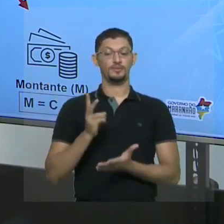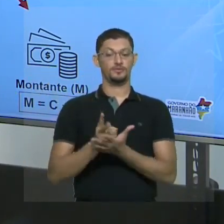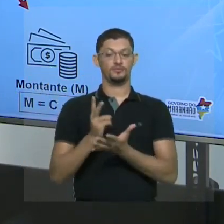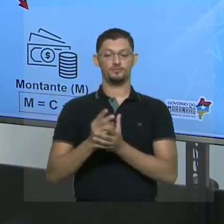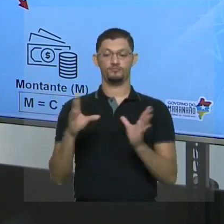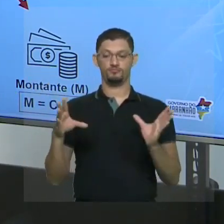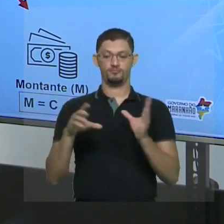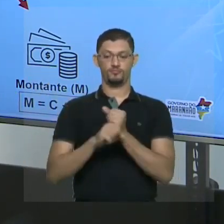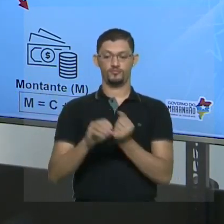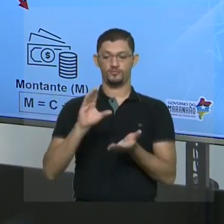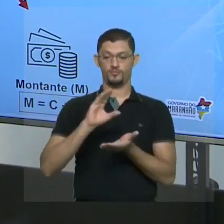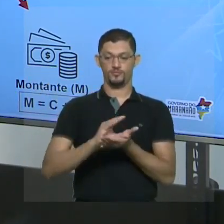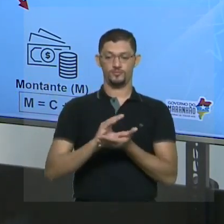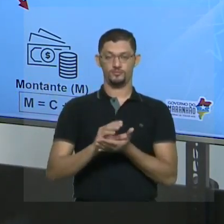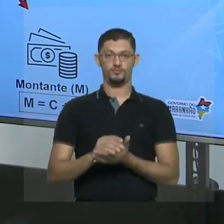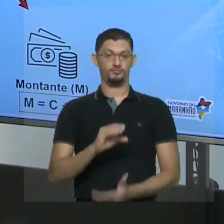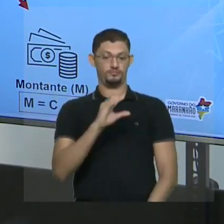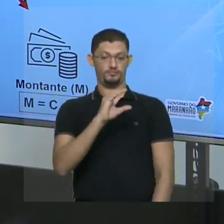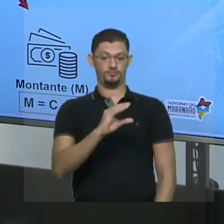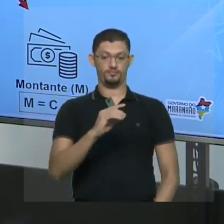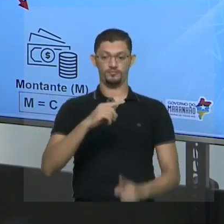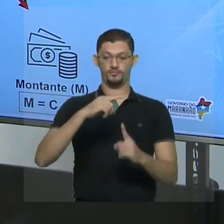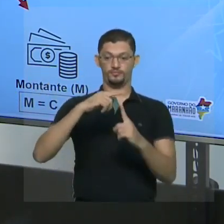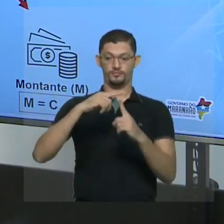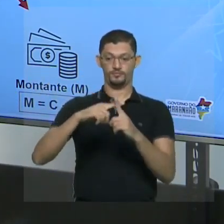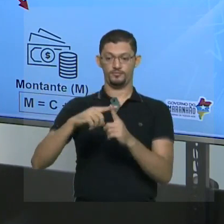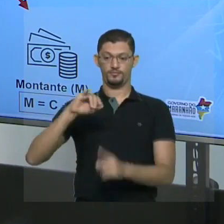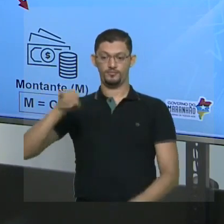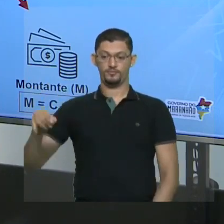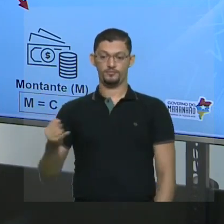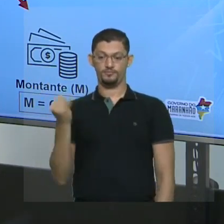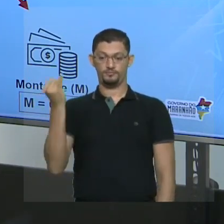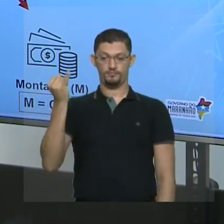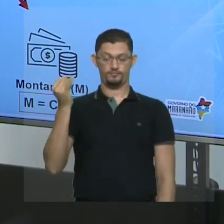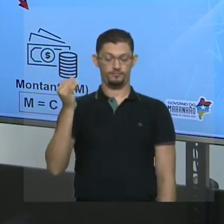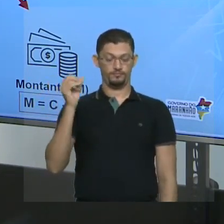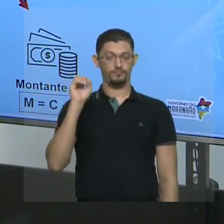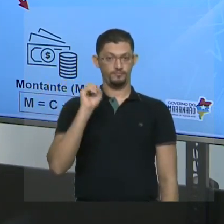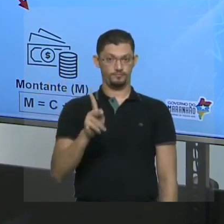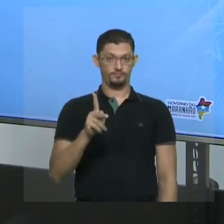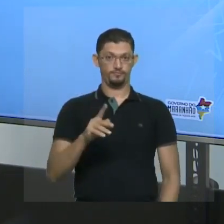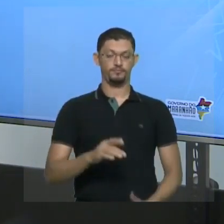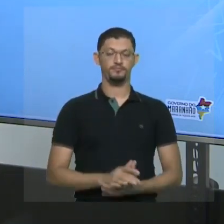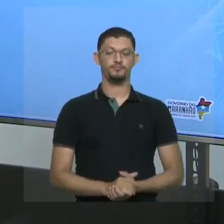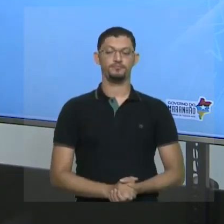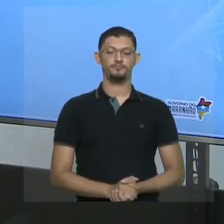montante, é o capital mais o juro. Perfeito? Tranquilo? Então, vamos lá.